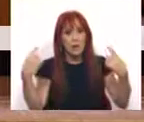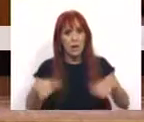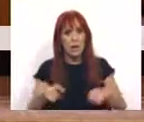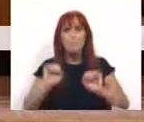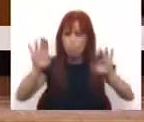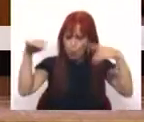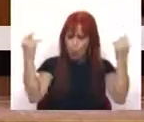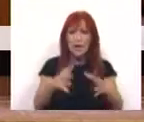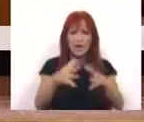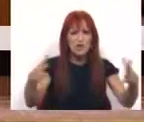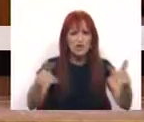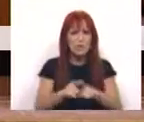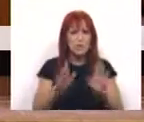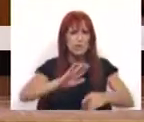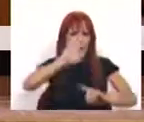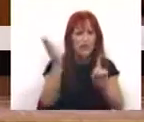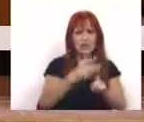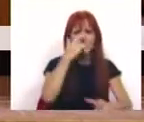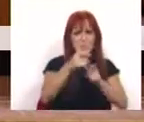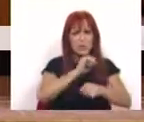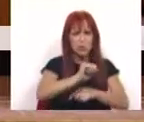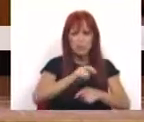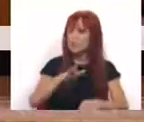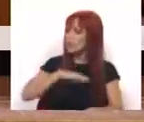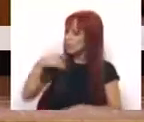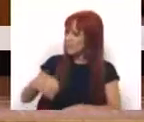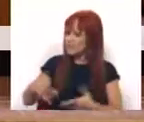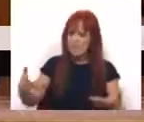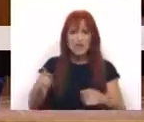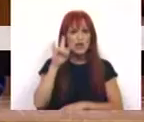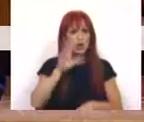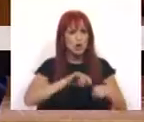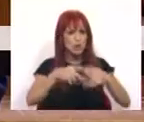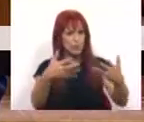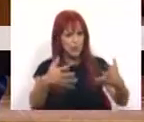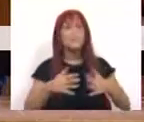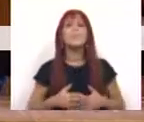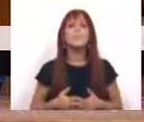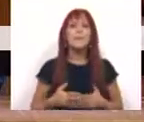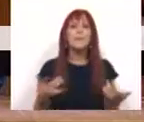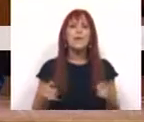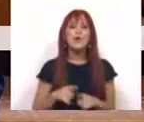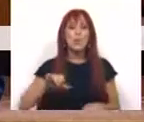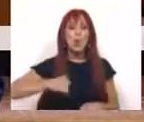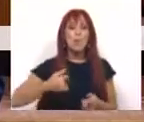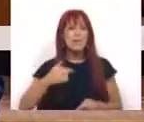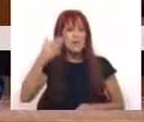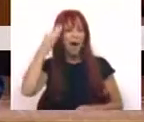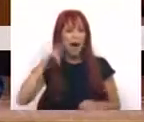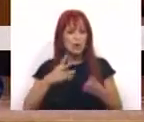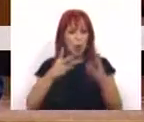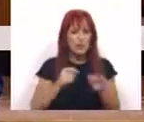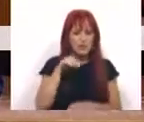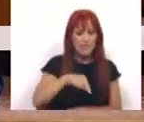é possível crescer sem castigar as pessoas. Senhor Presidente, senhoras e senhores deputados, os Verdes consideram que